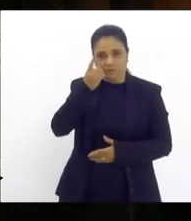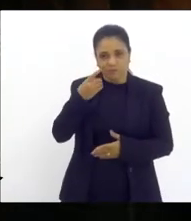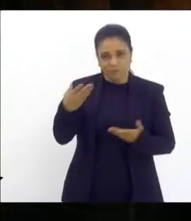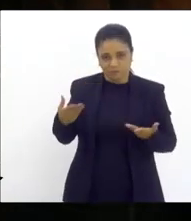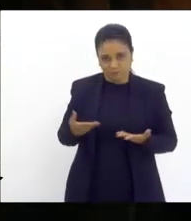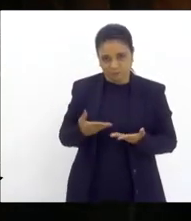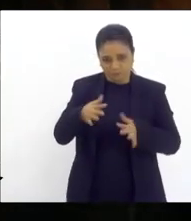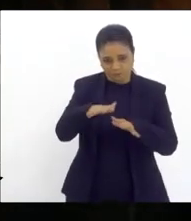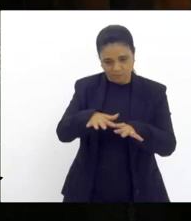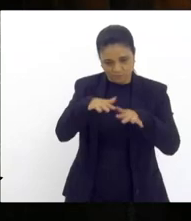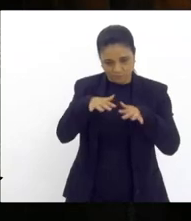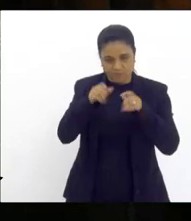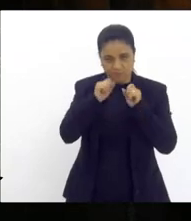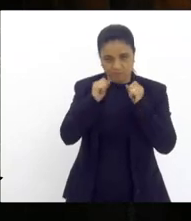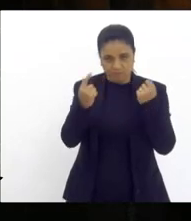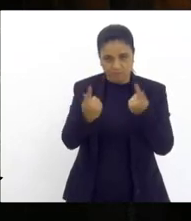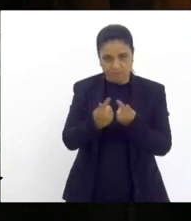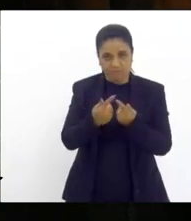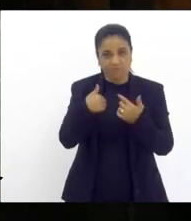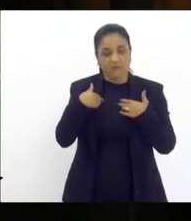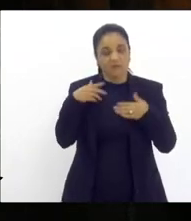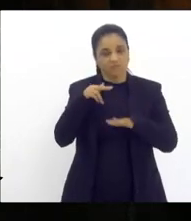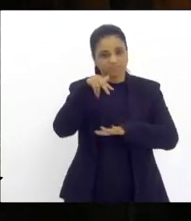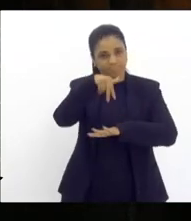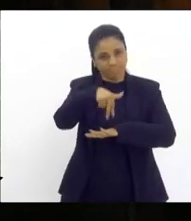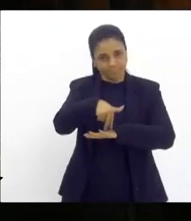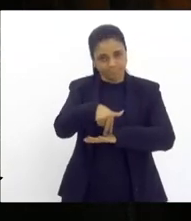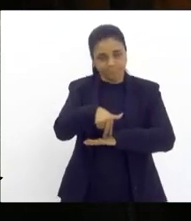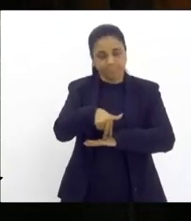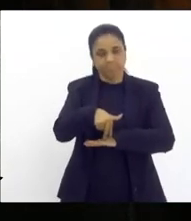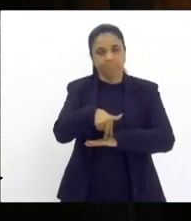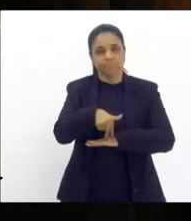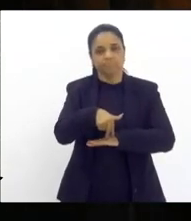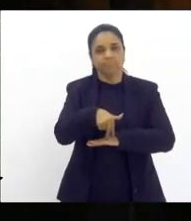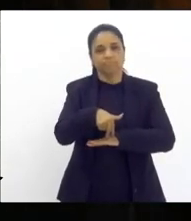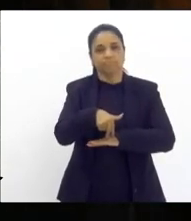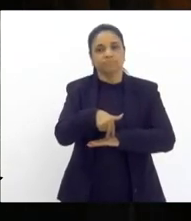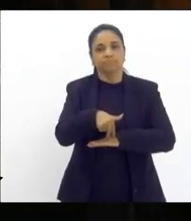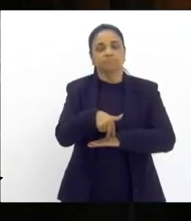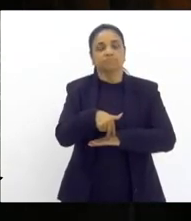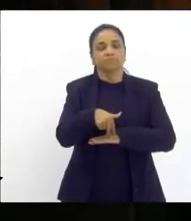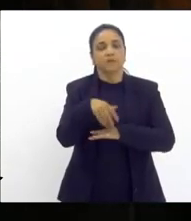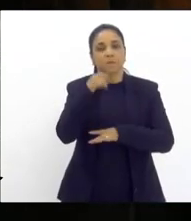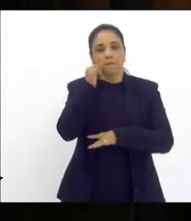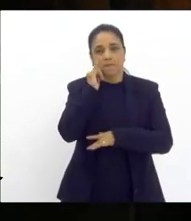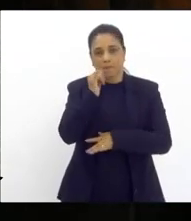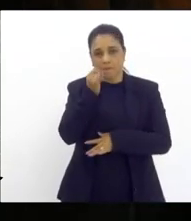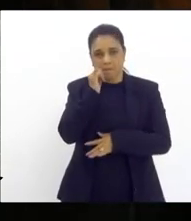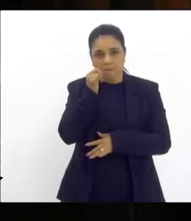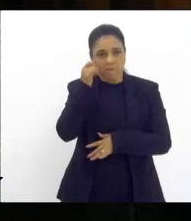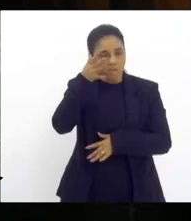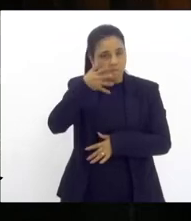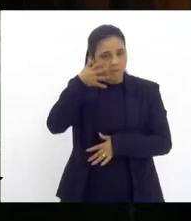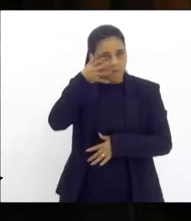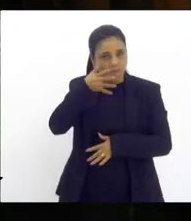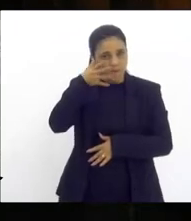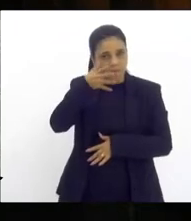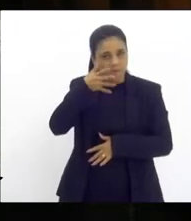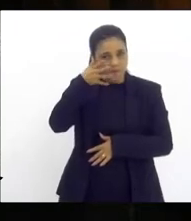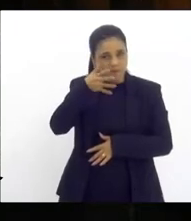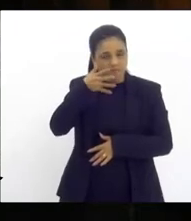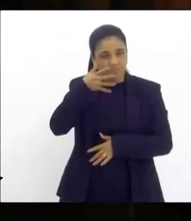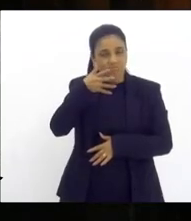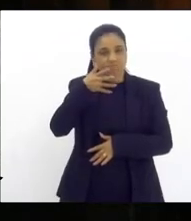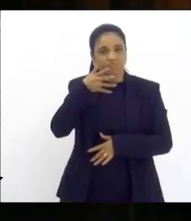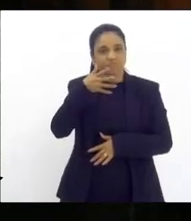estão eu vim aqui senhor presidente A Tribuna inicialmente para falar de uma barbárie que nós